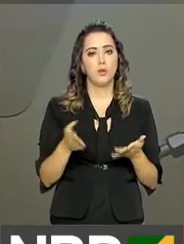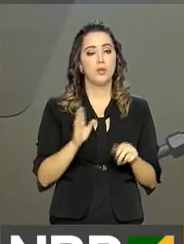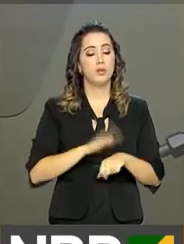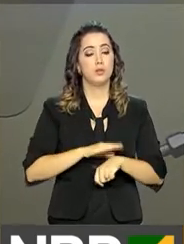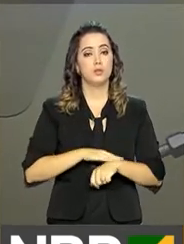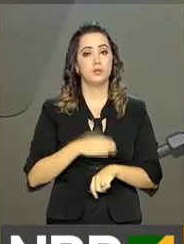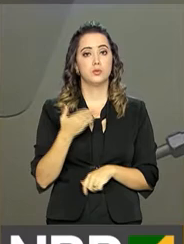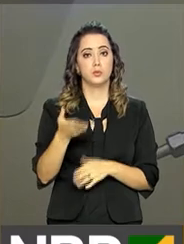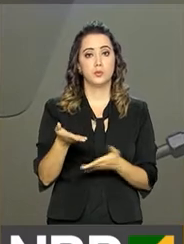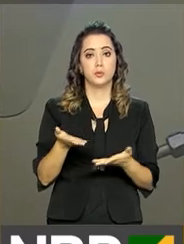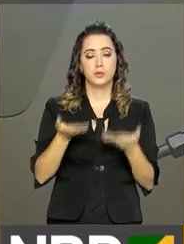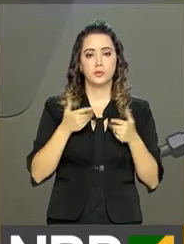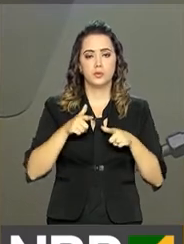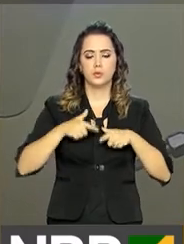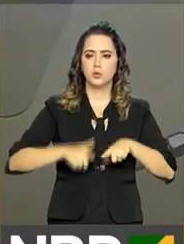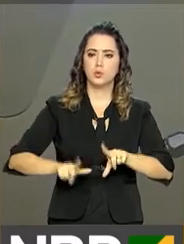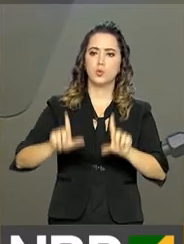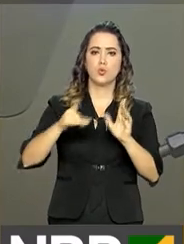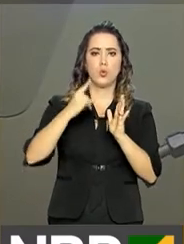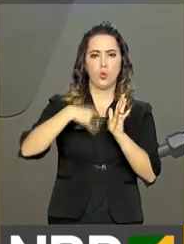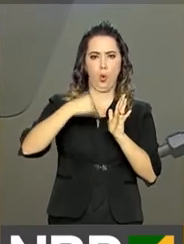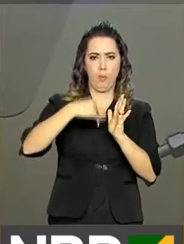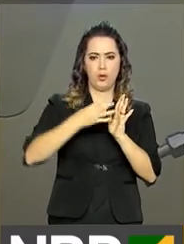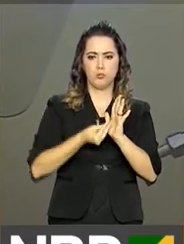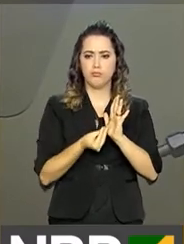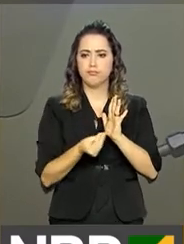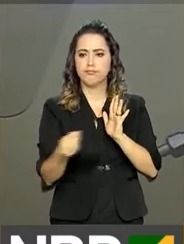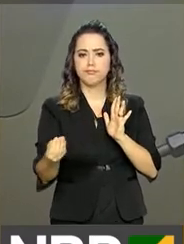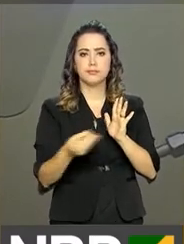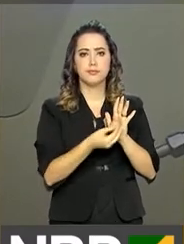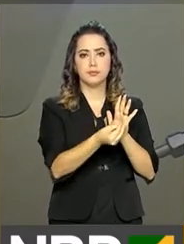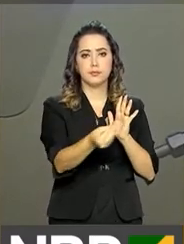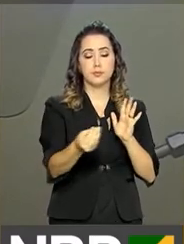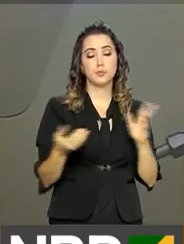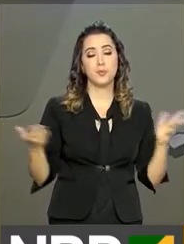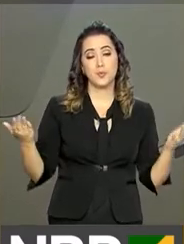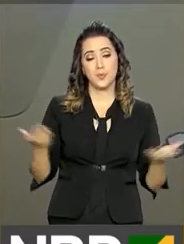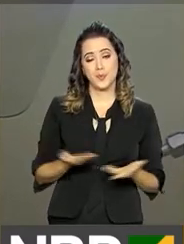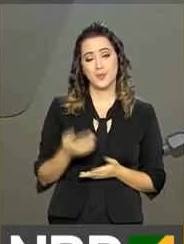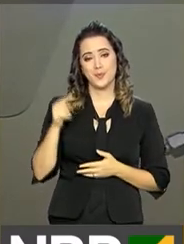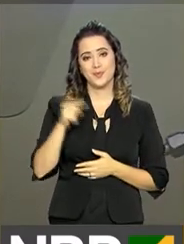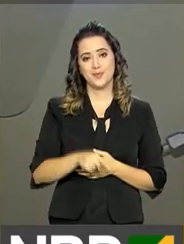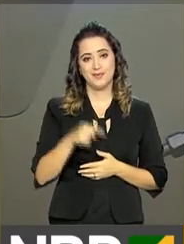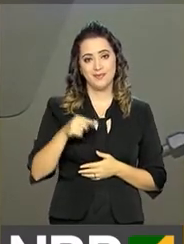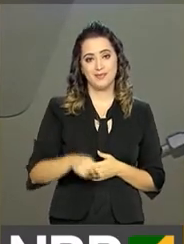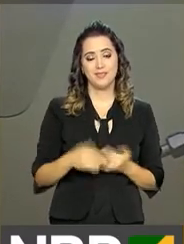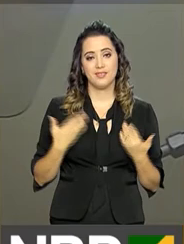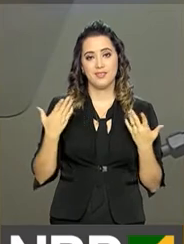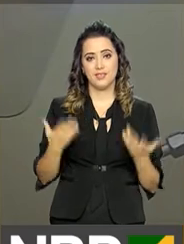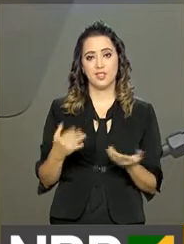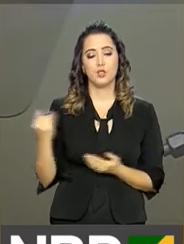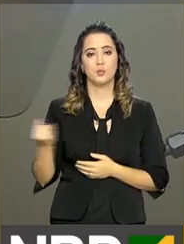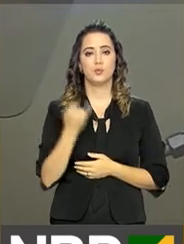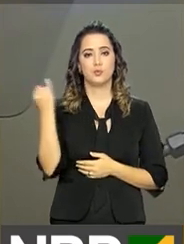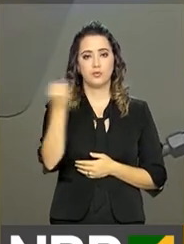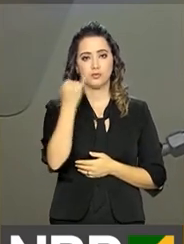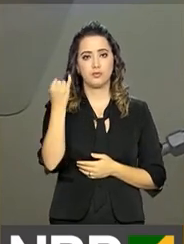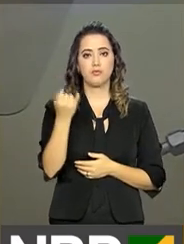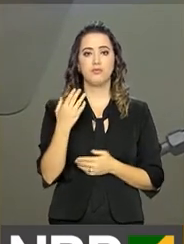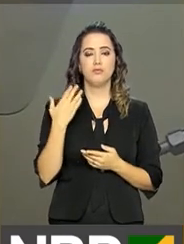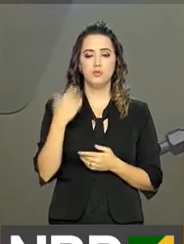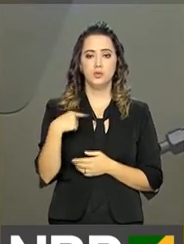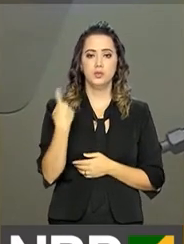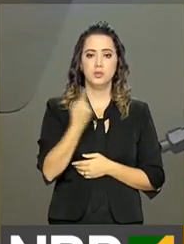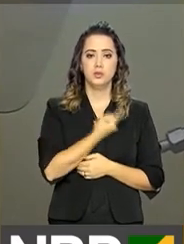eles recebiam esse imóvel. E aqui nós estamos, na verdade, prestigiando este que é um valor fundamental